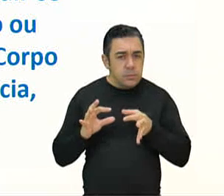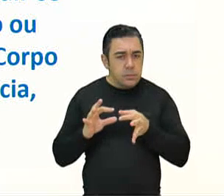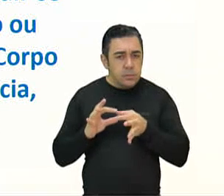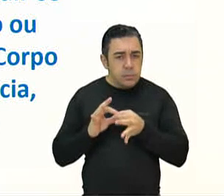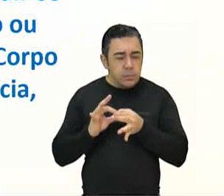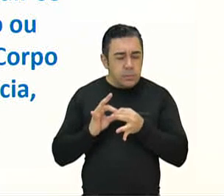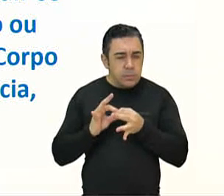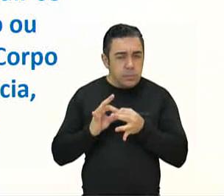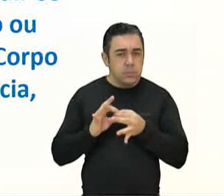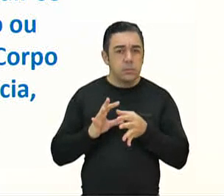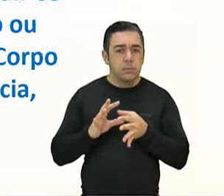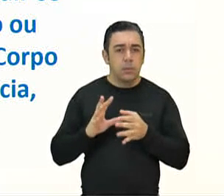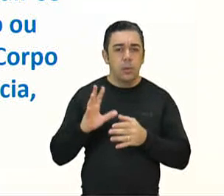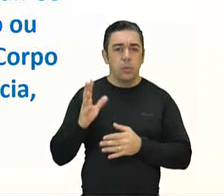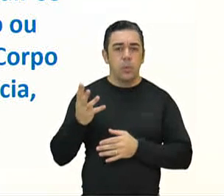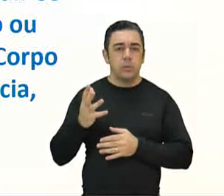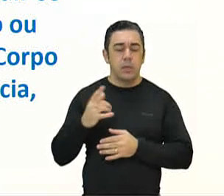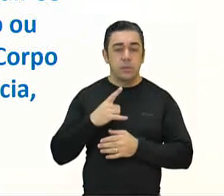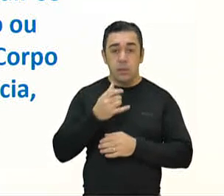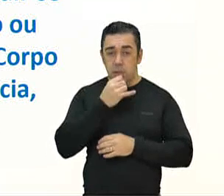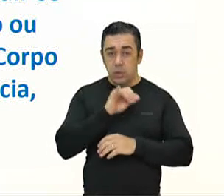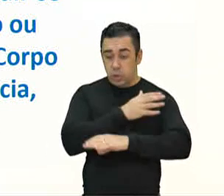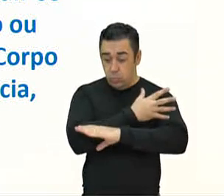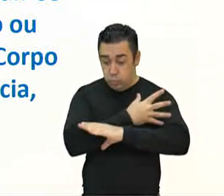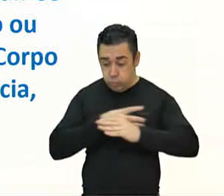de curto-circuito, né?